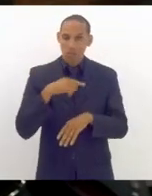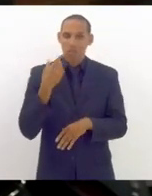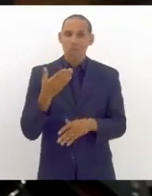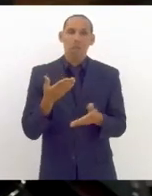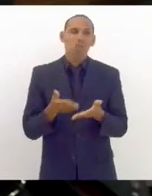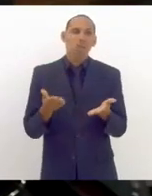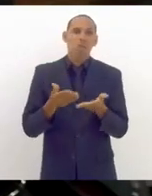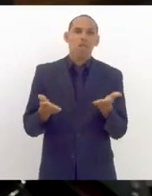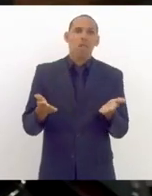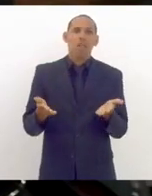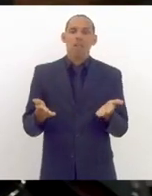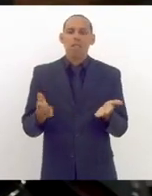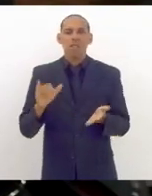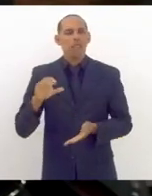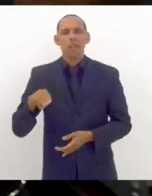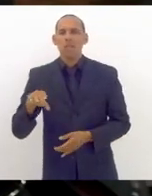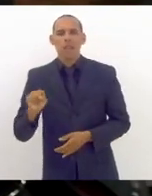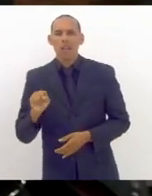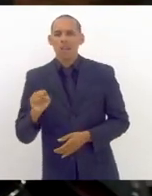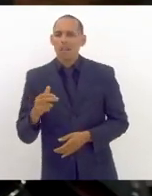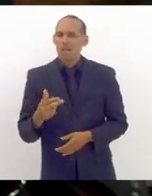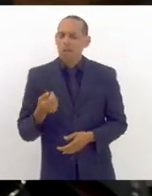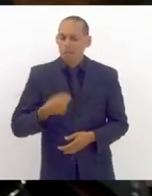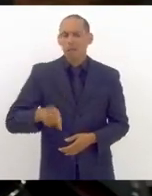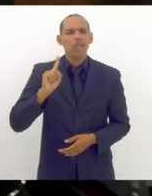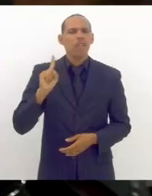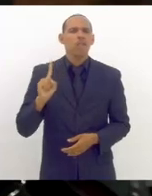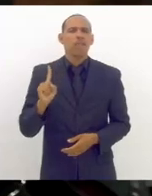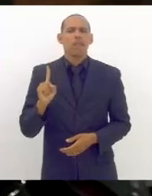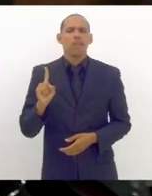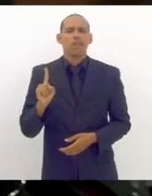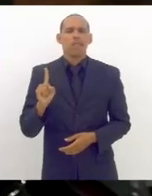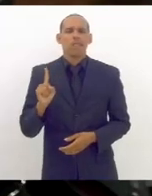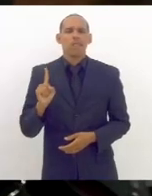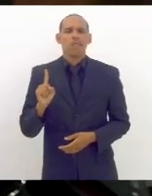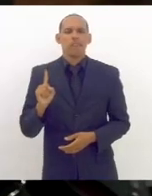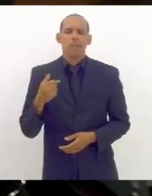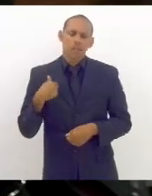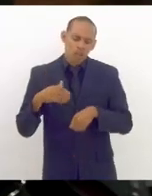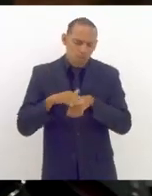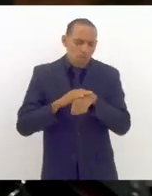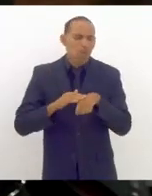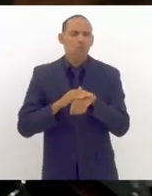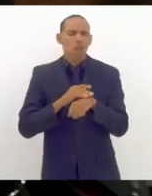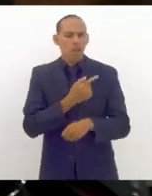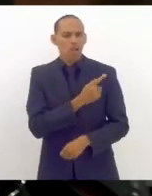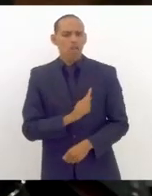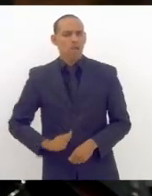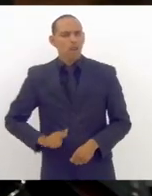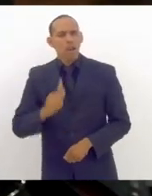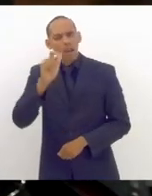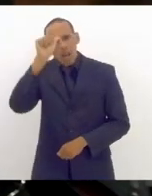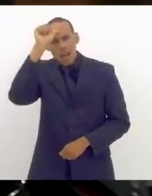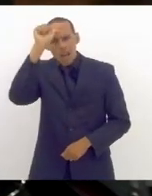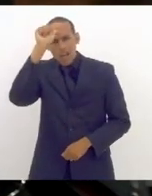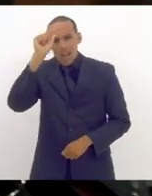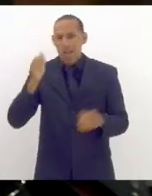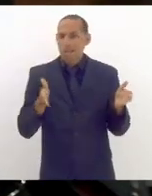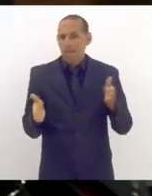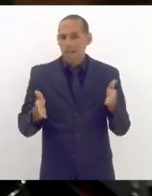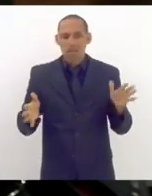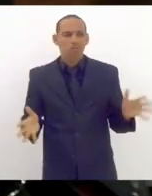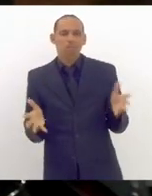deixando de receber um tostão de ICMS eu cheguei e eu conversei isso com o governador Cláudio Castro Governador Cláudio tava na campanha